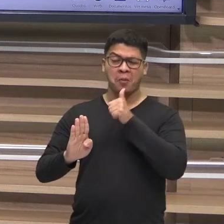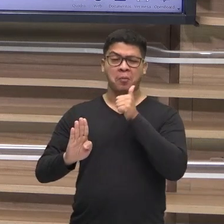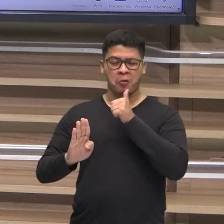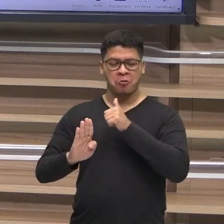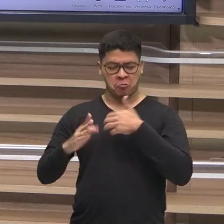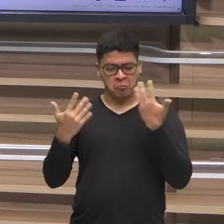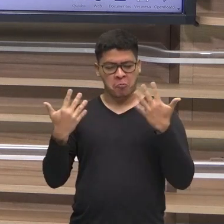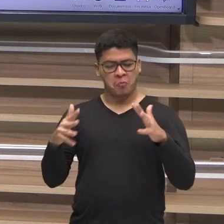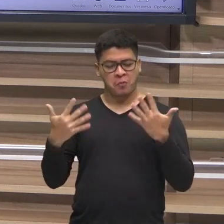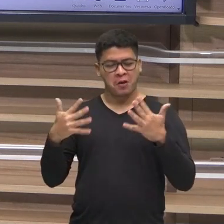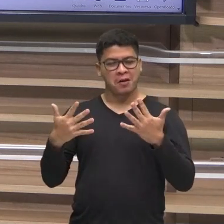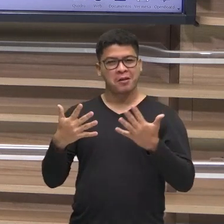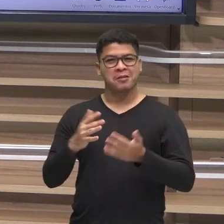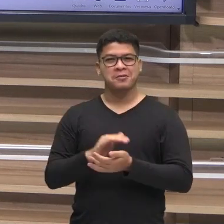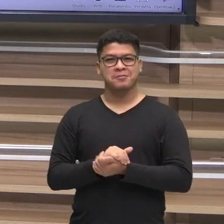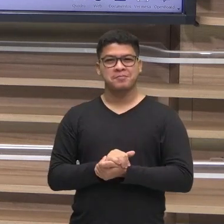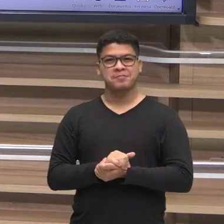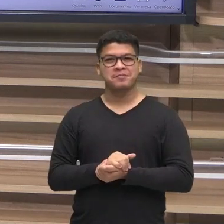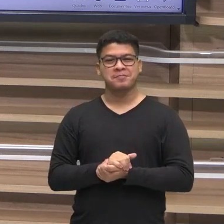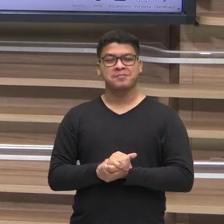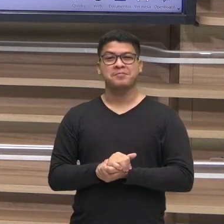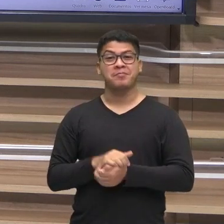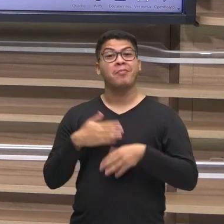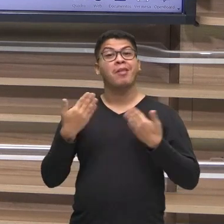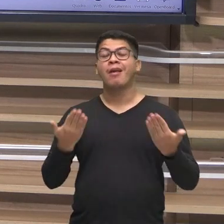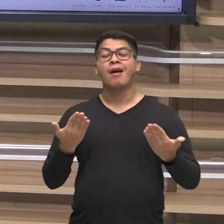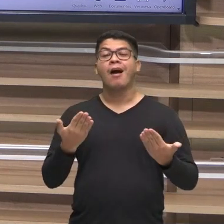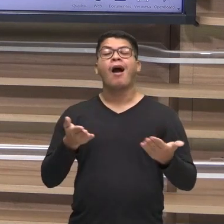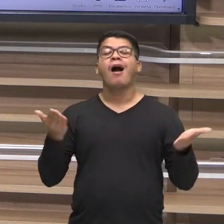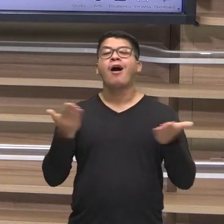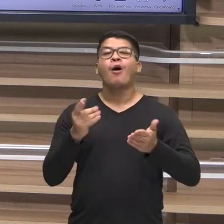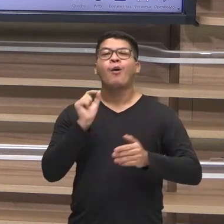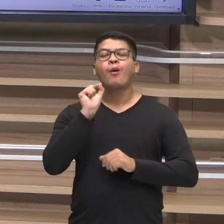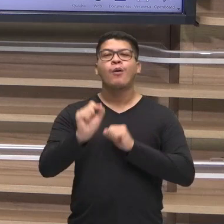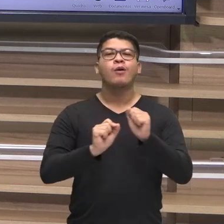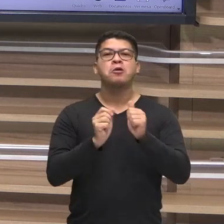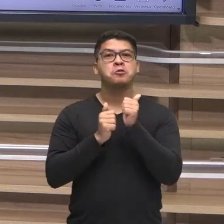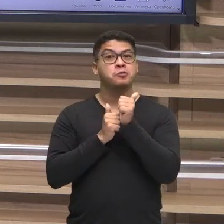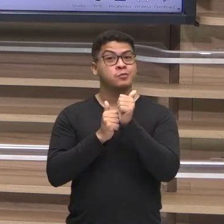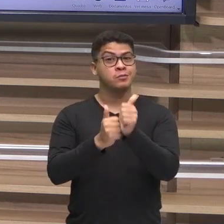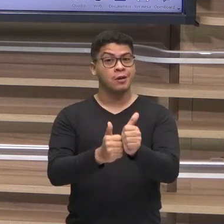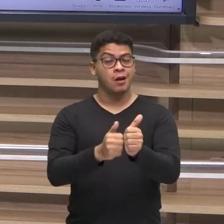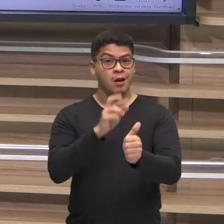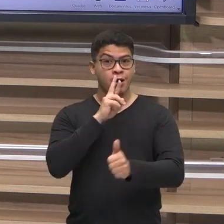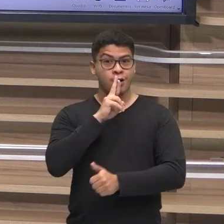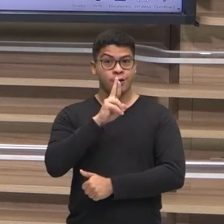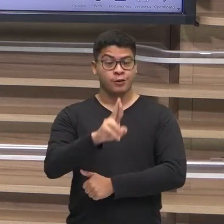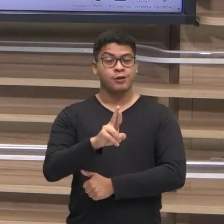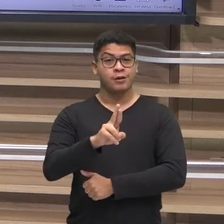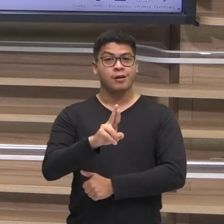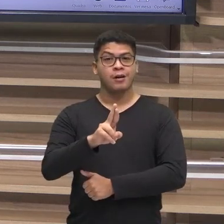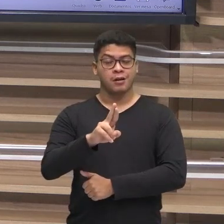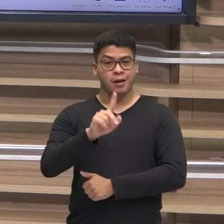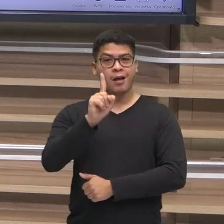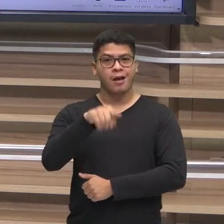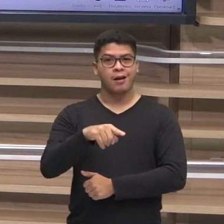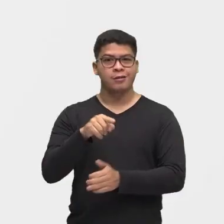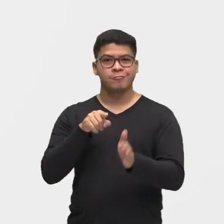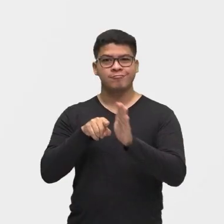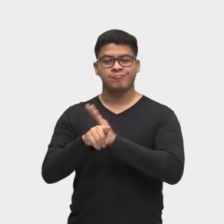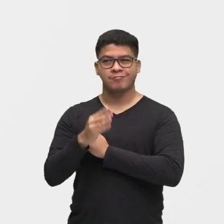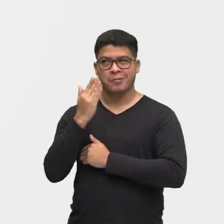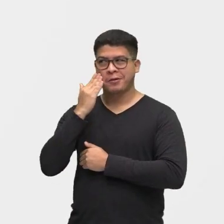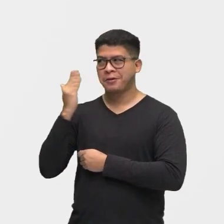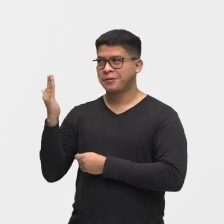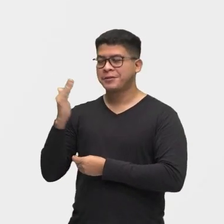so much. É isso mesmo, meninas. Bom, então agora eu quero que vocês acompanhem junto comigo a resposta sobre esta questão.